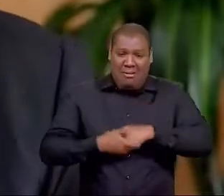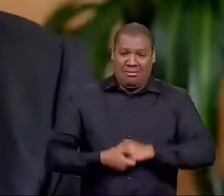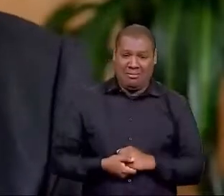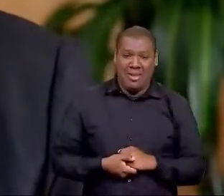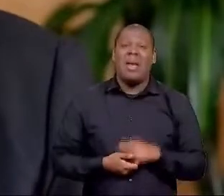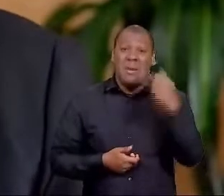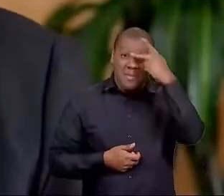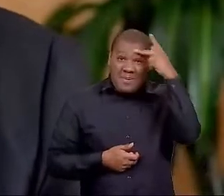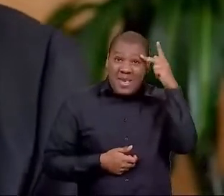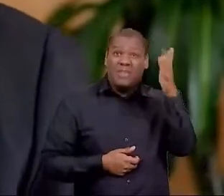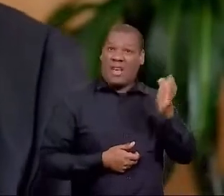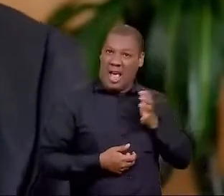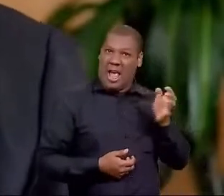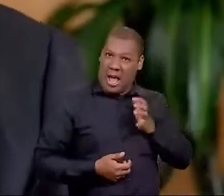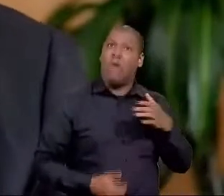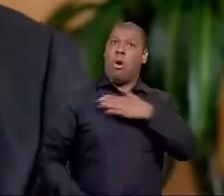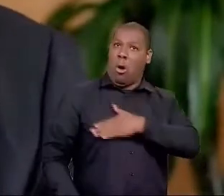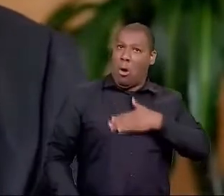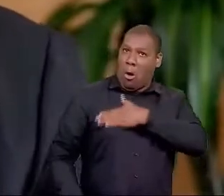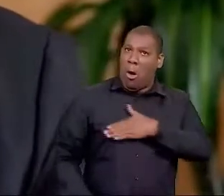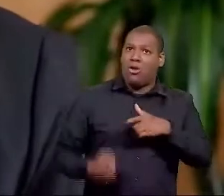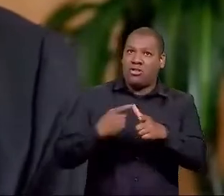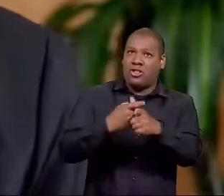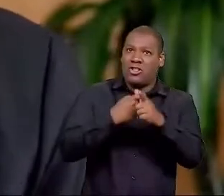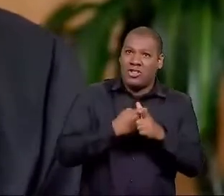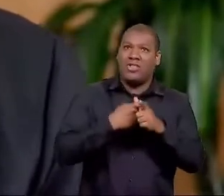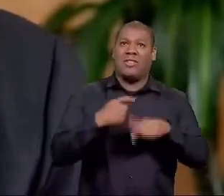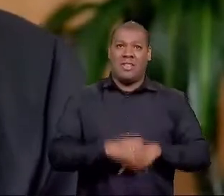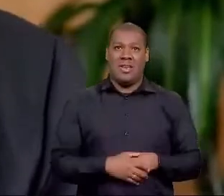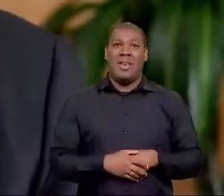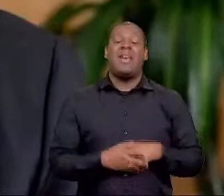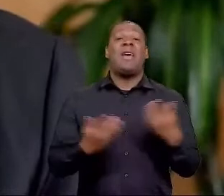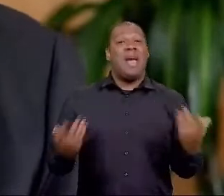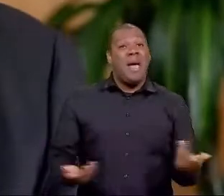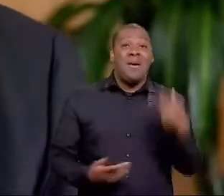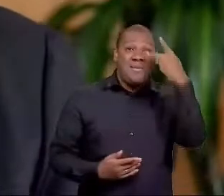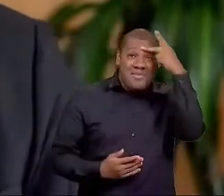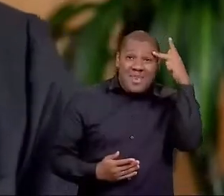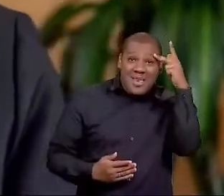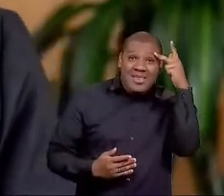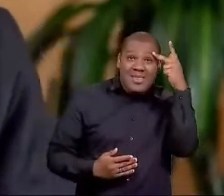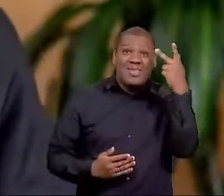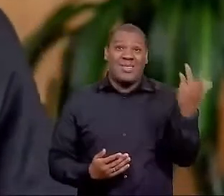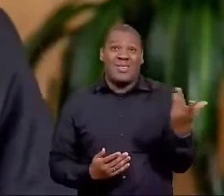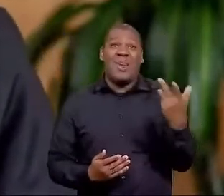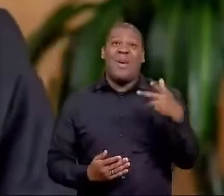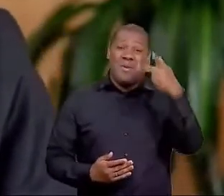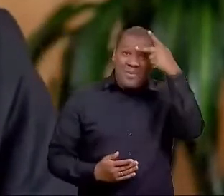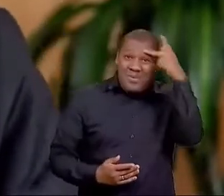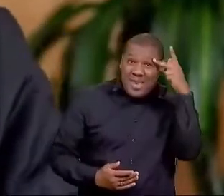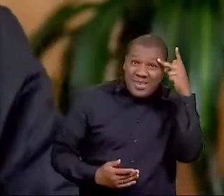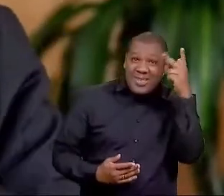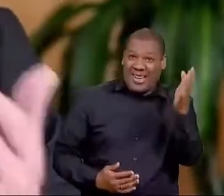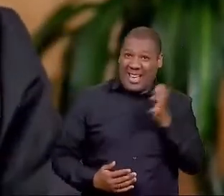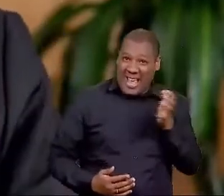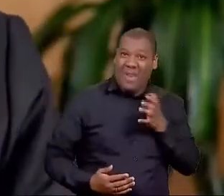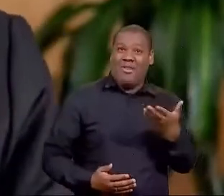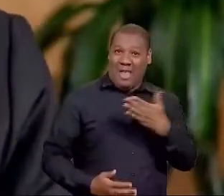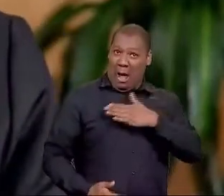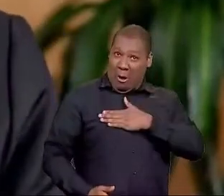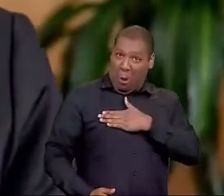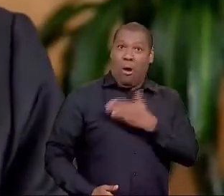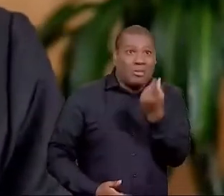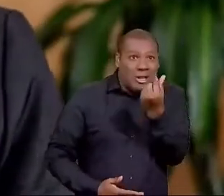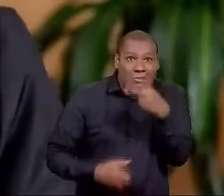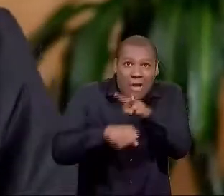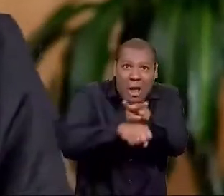rico tem duas alegrias. Uma quando toma dinheiro emprestado e a outra quando não paga. Sabe? O pobre tem duas tristezas. Ele não pode